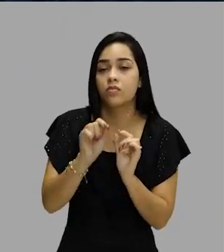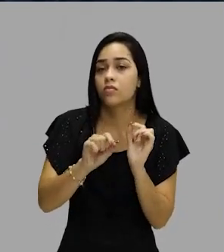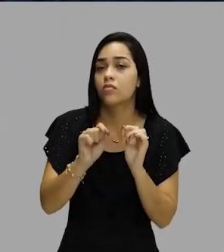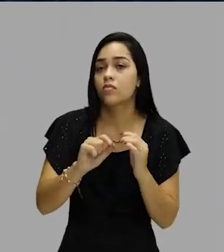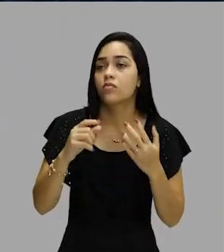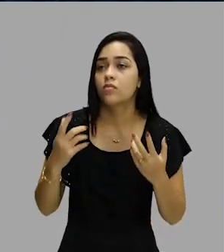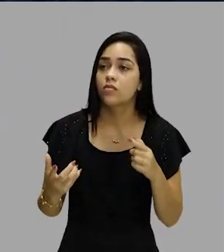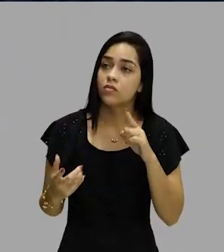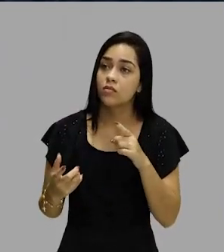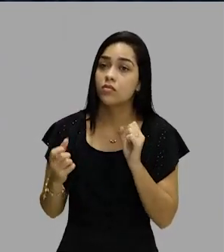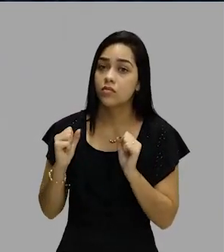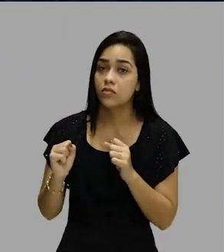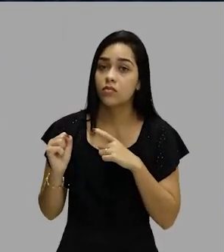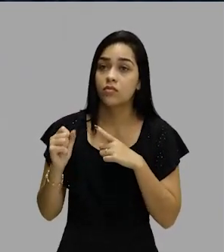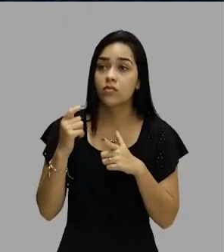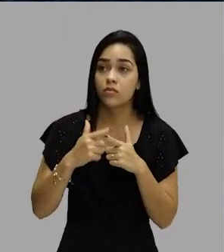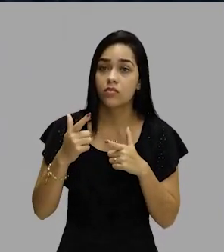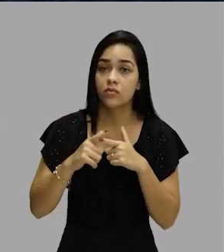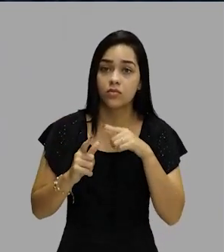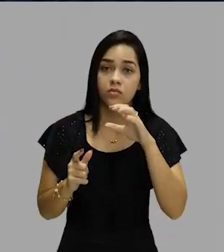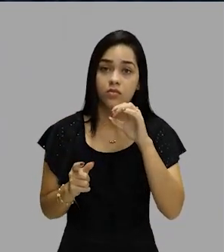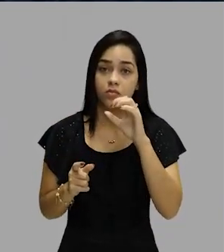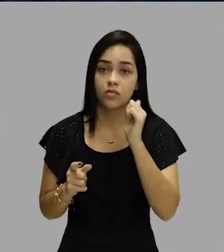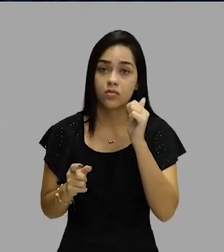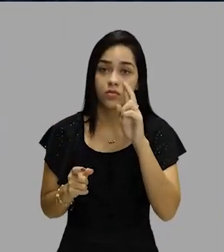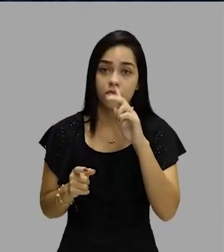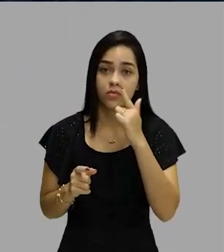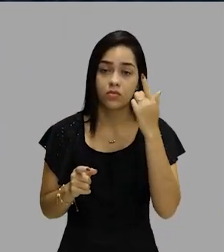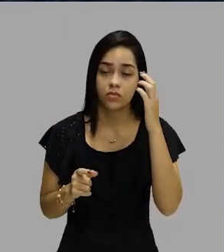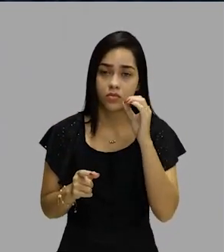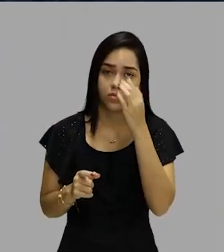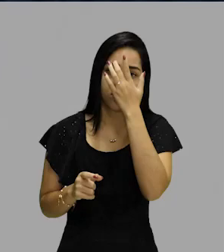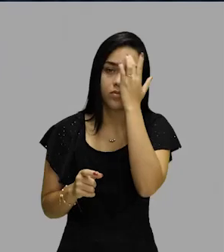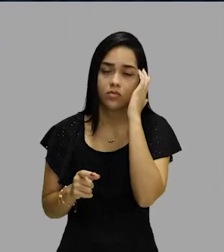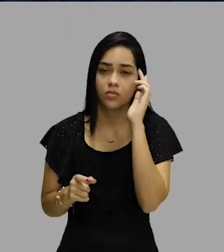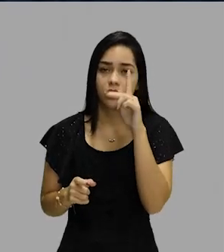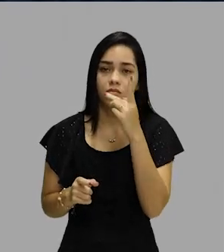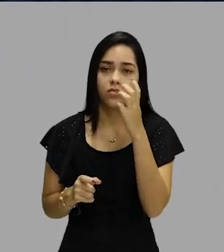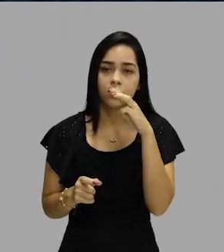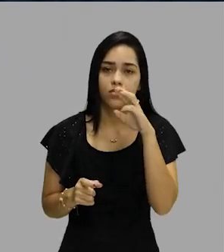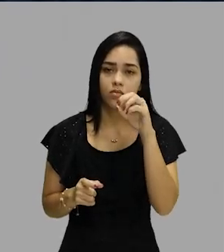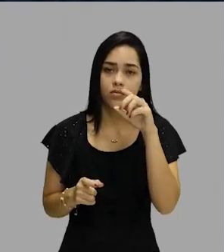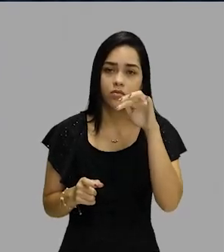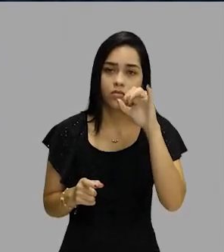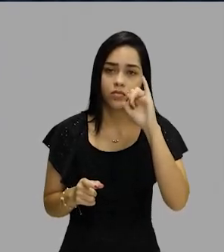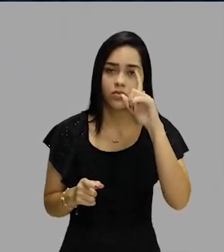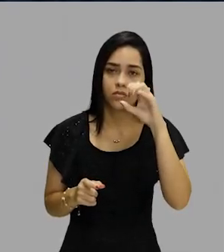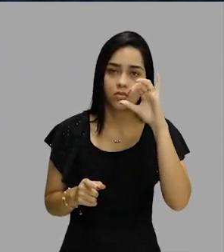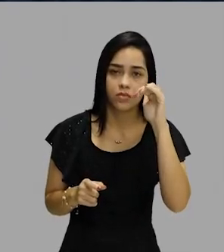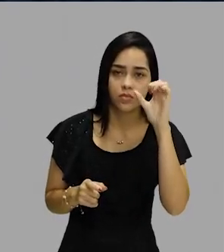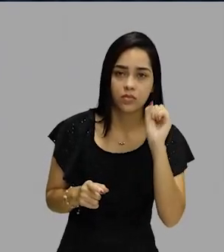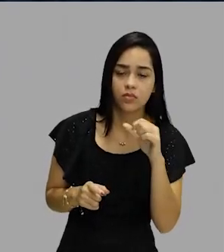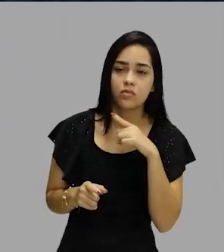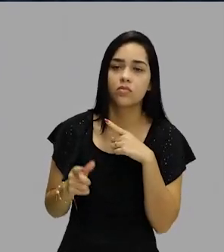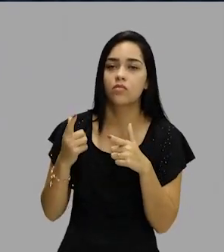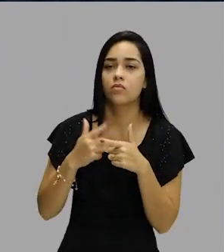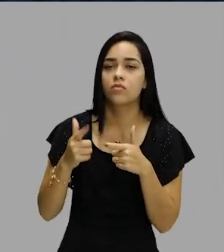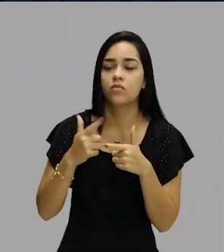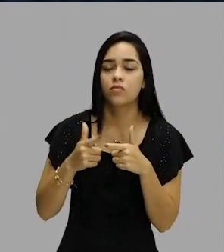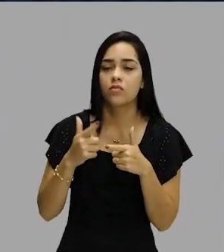você pode ter um problema de coagulação sanguínea. Pessoas hemofílicas, né, que têm problemas